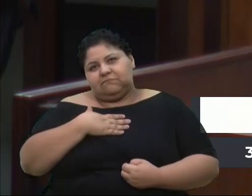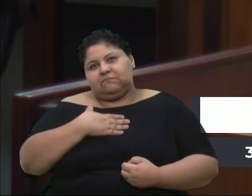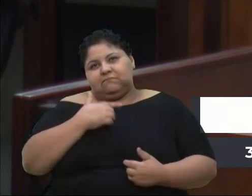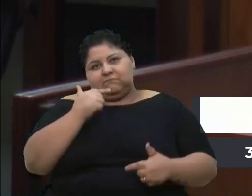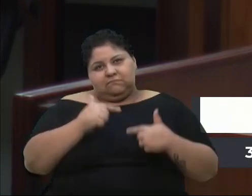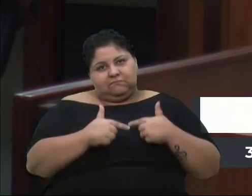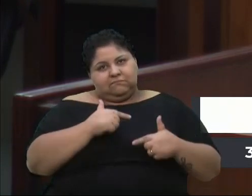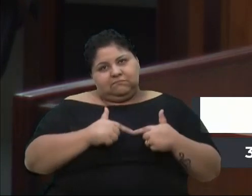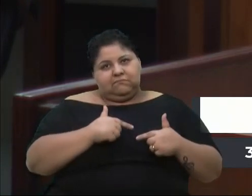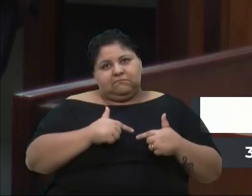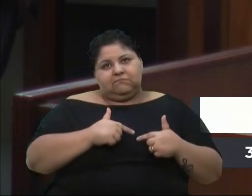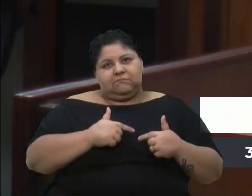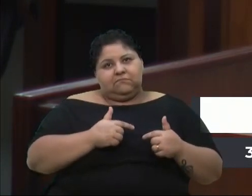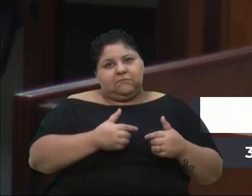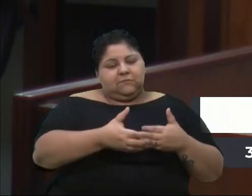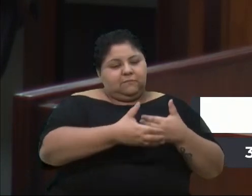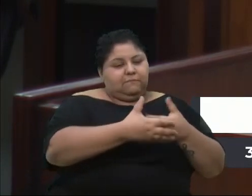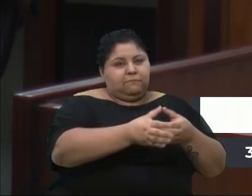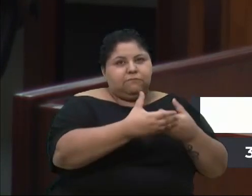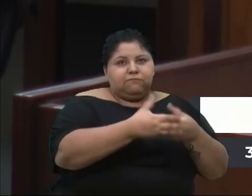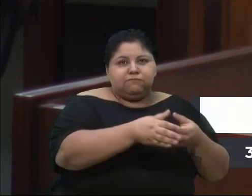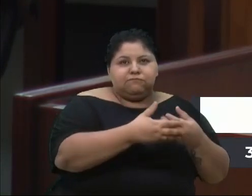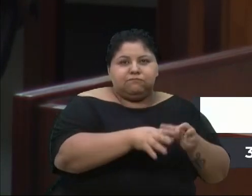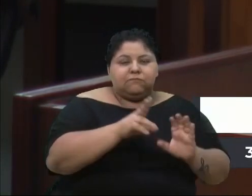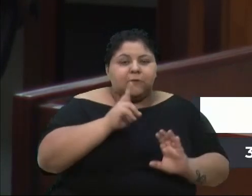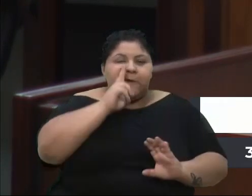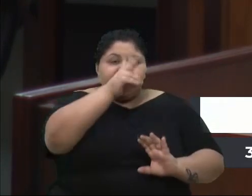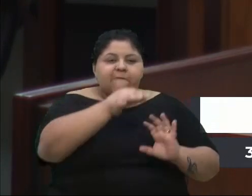de convivência e fortalecimento de vínculos.